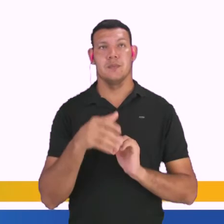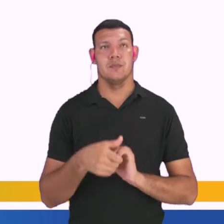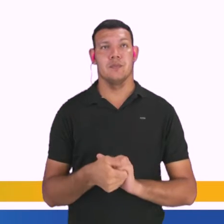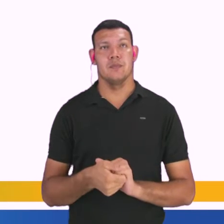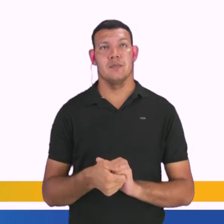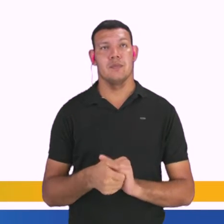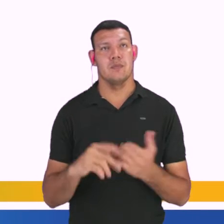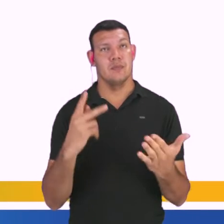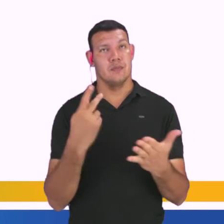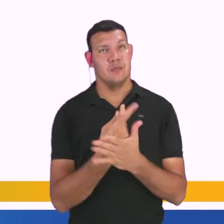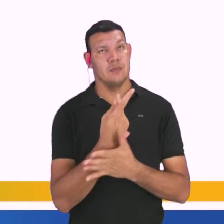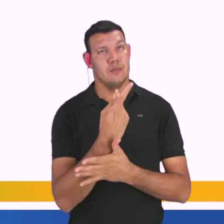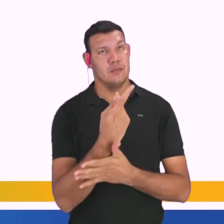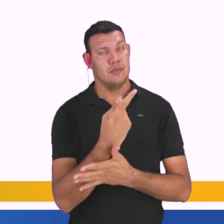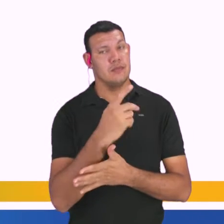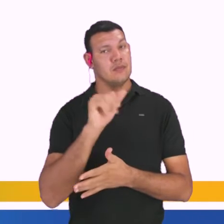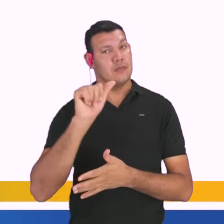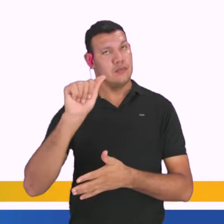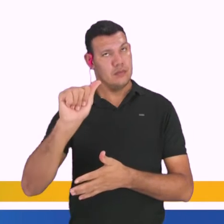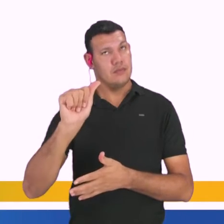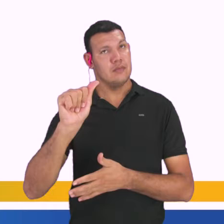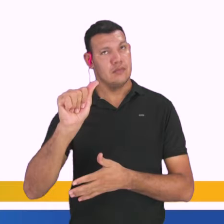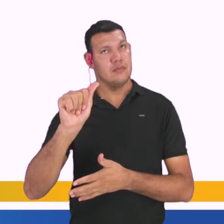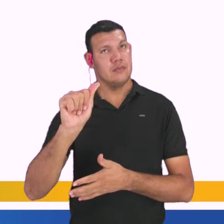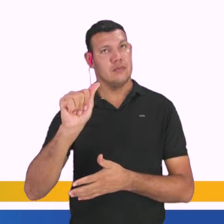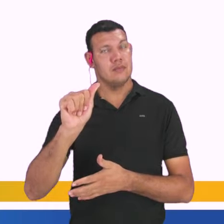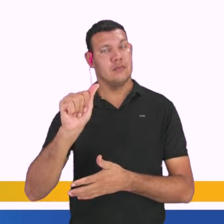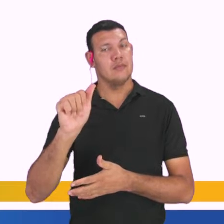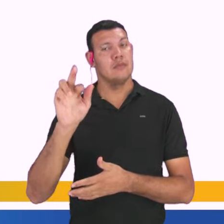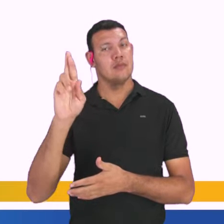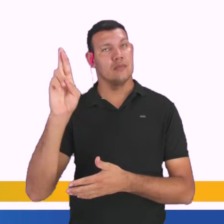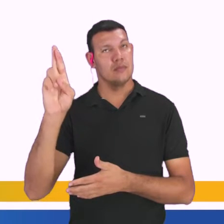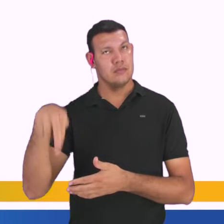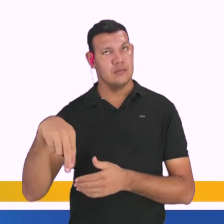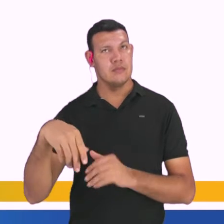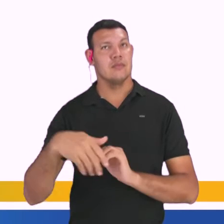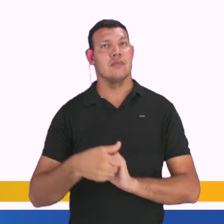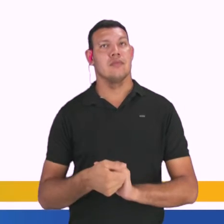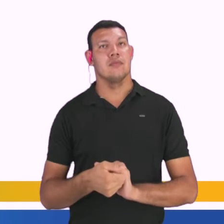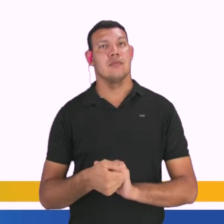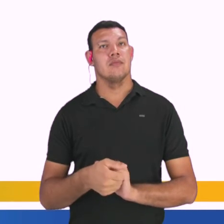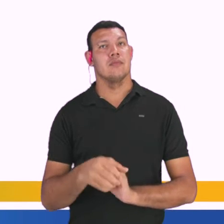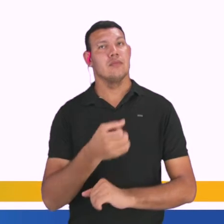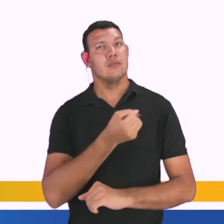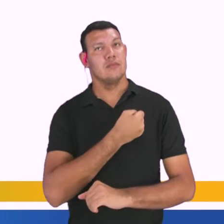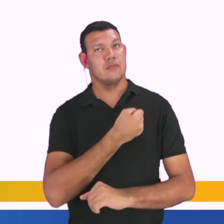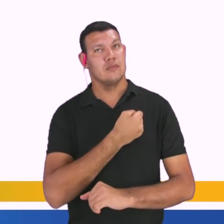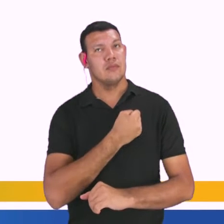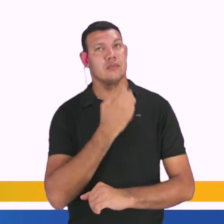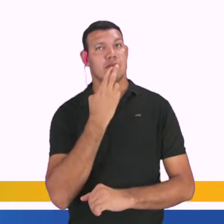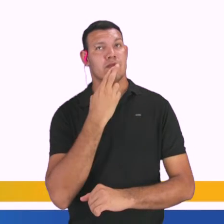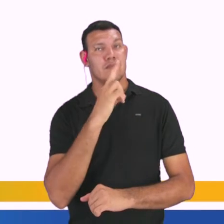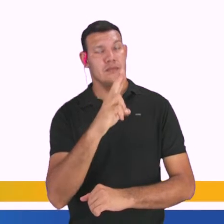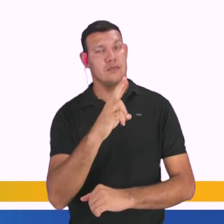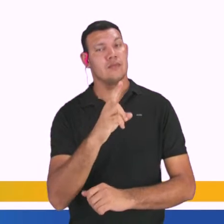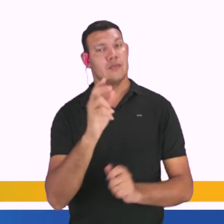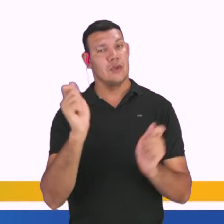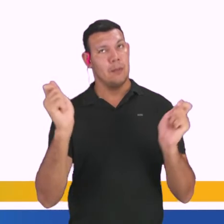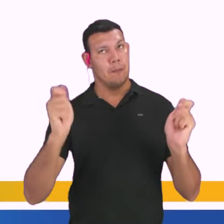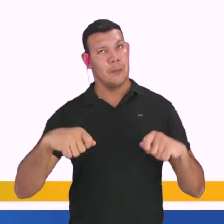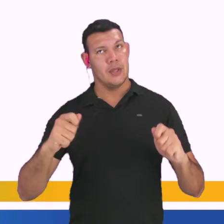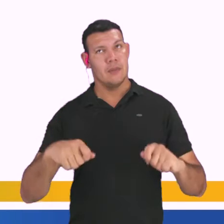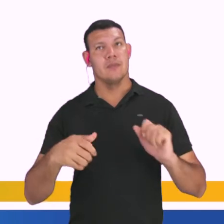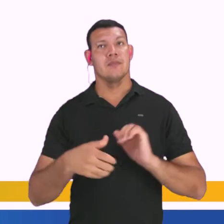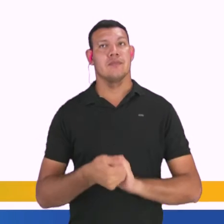evento a ocorrer é a razão entre o número de resultados